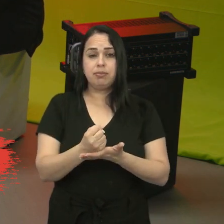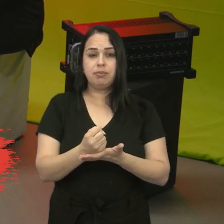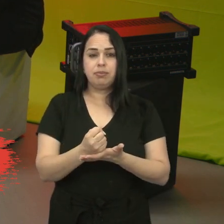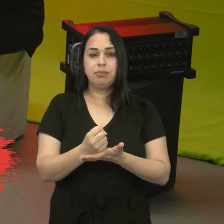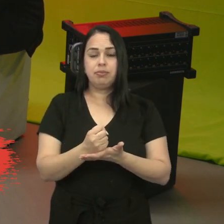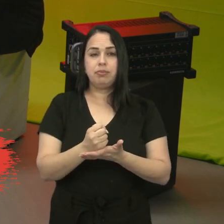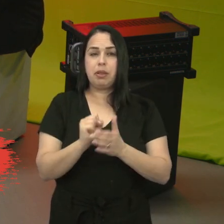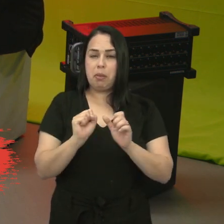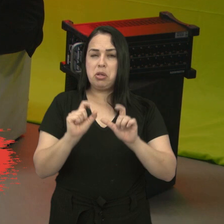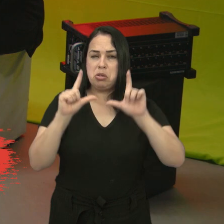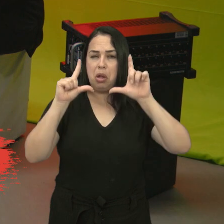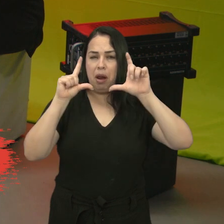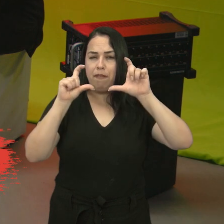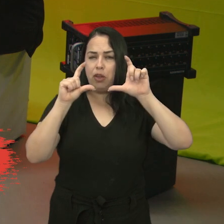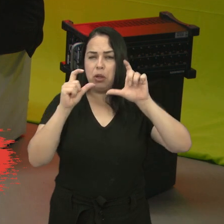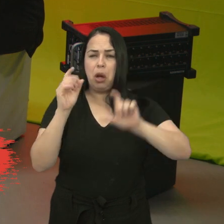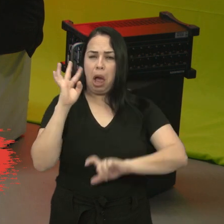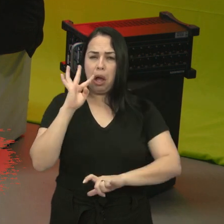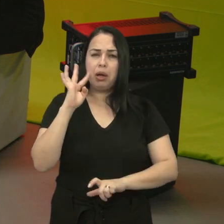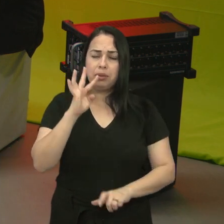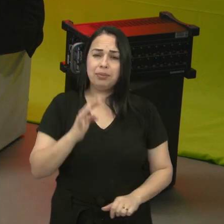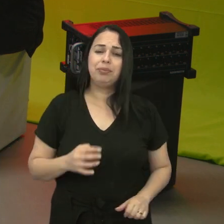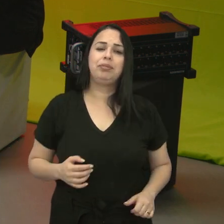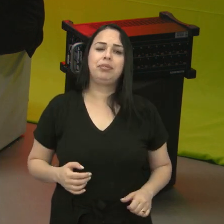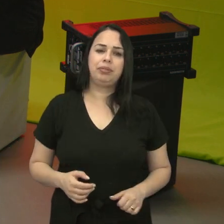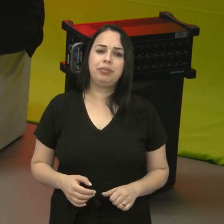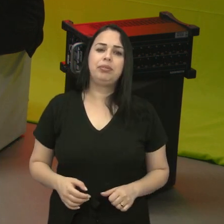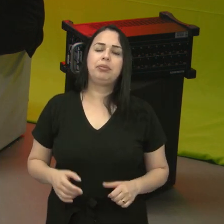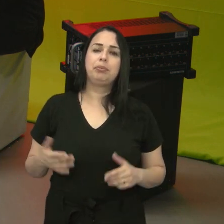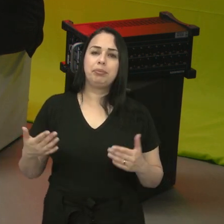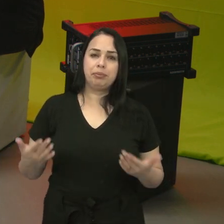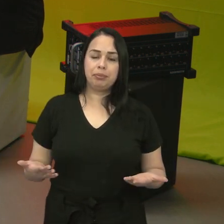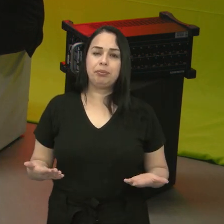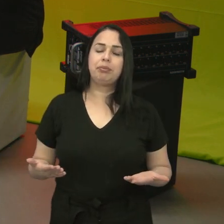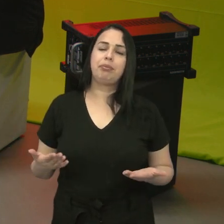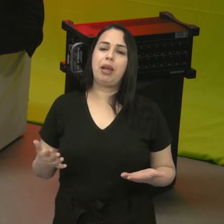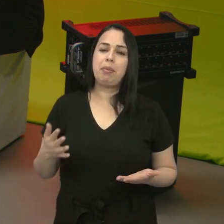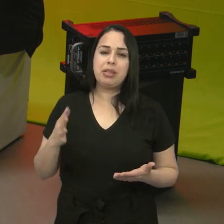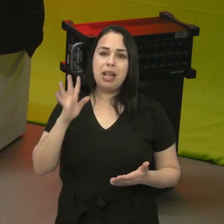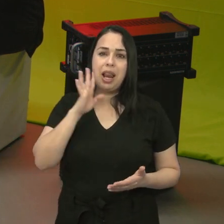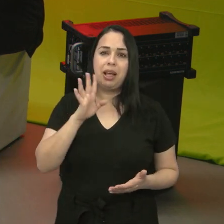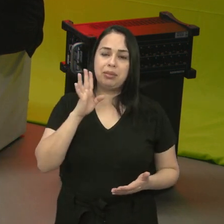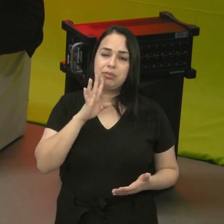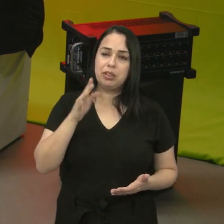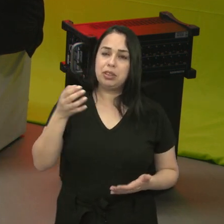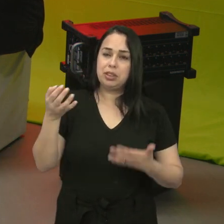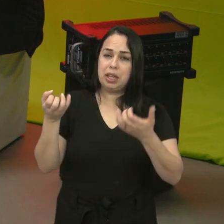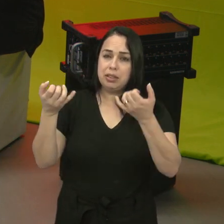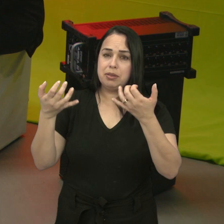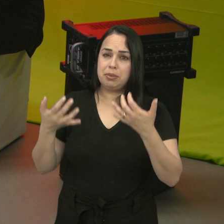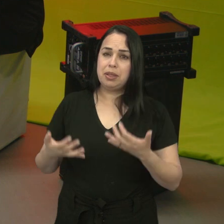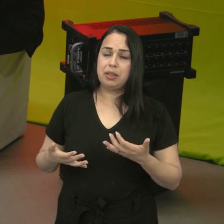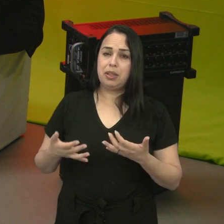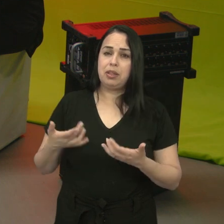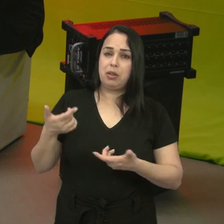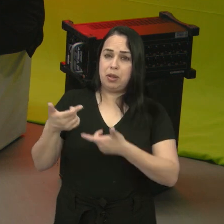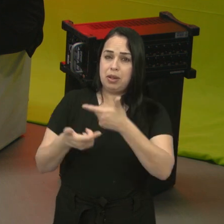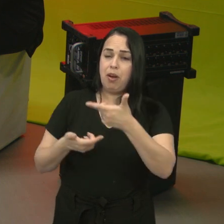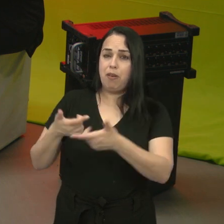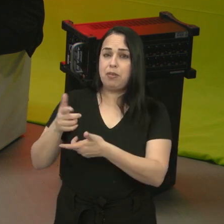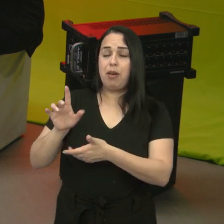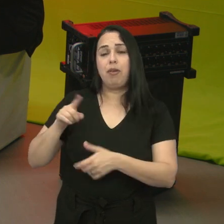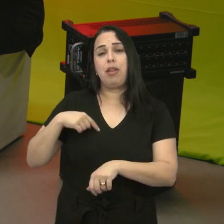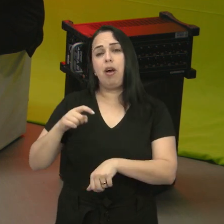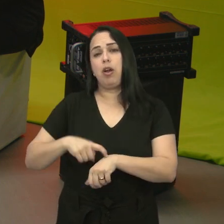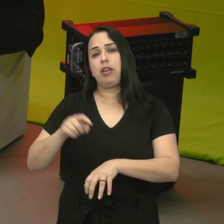dá para tirar foto bacana com o celular, né? Sim, e também tem uma coisa muito legal, né, Nadine, que você até traz no seu trabalho, principalmente nessa